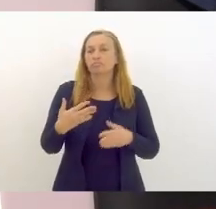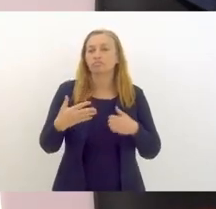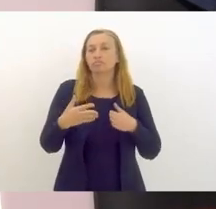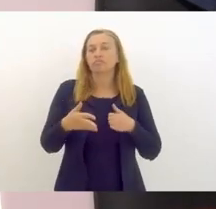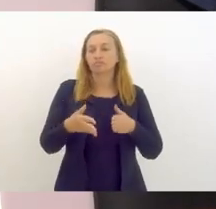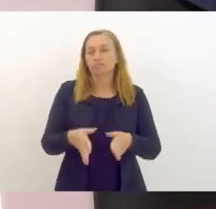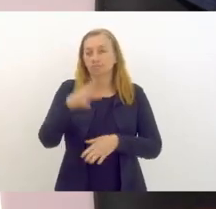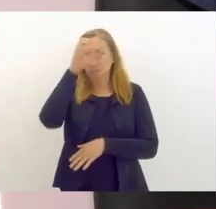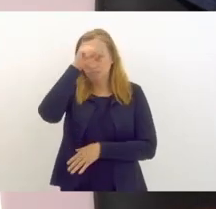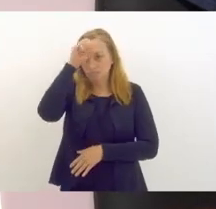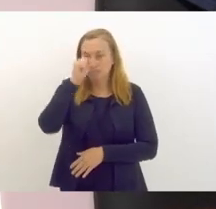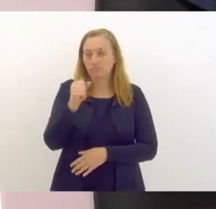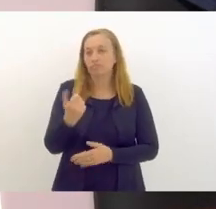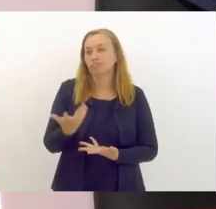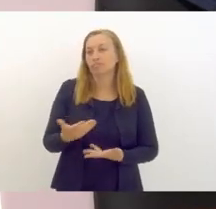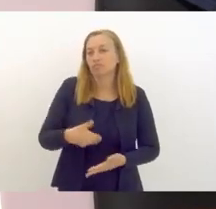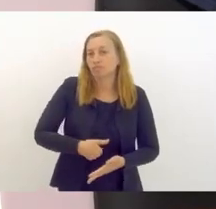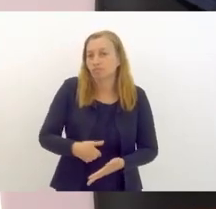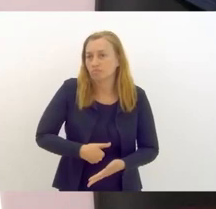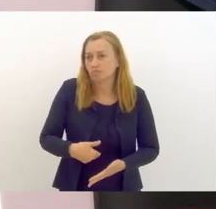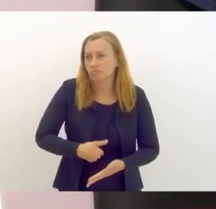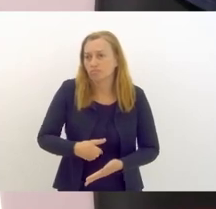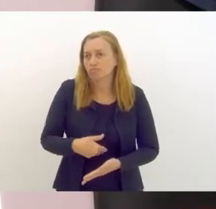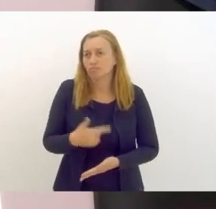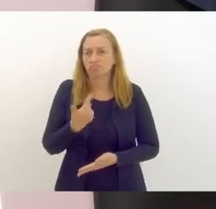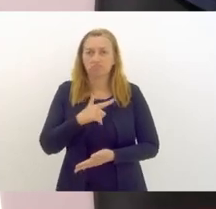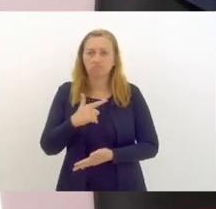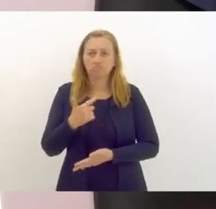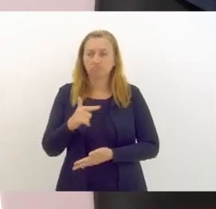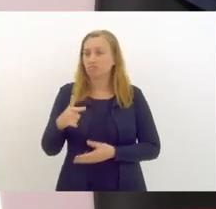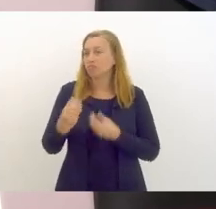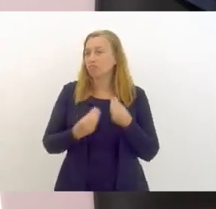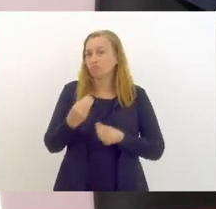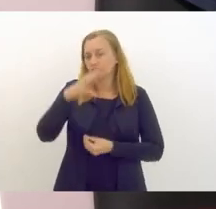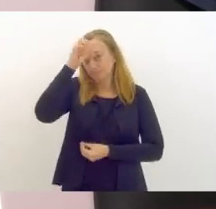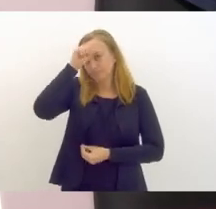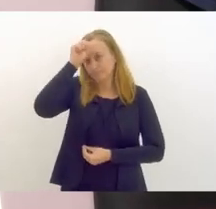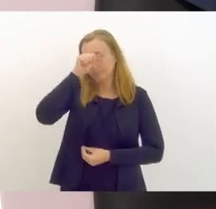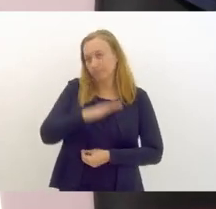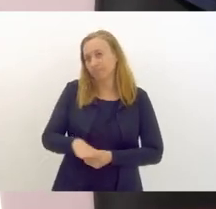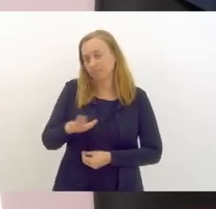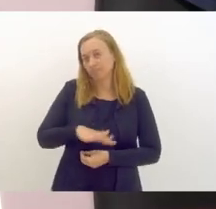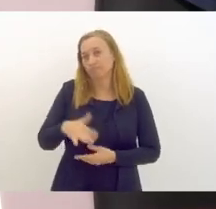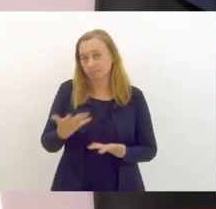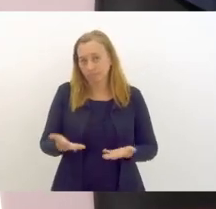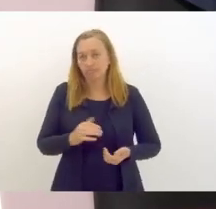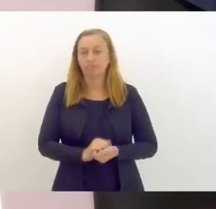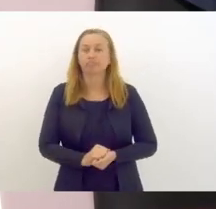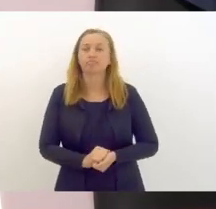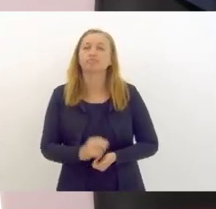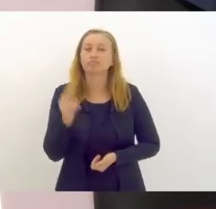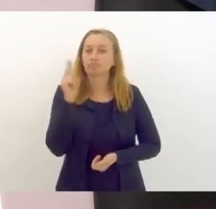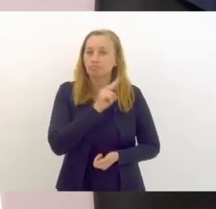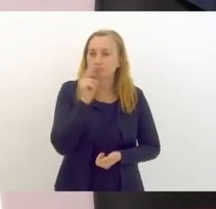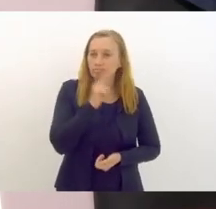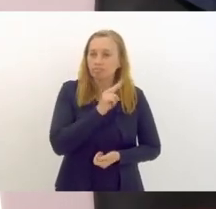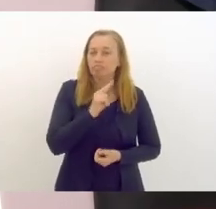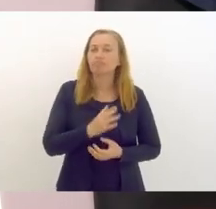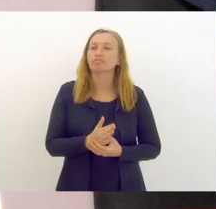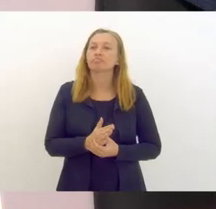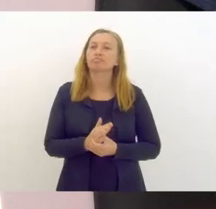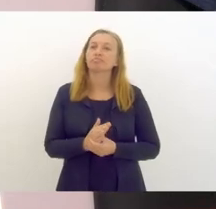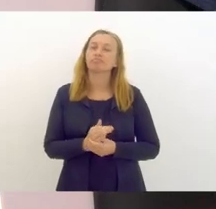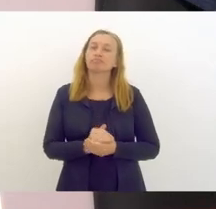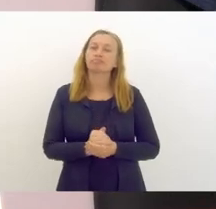Uma criança com fome, não alimentada, não aprende como uma criança bem alimentada. Então, assim, é urgente essa